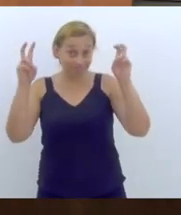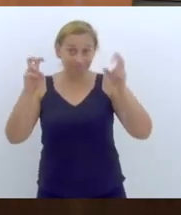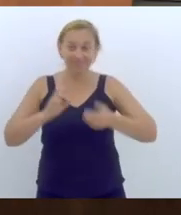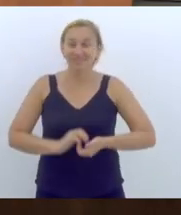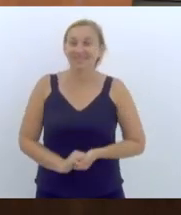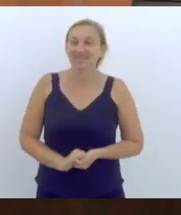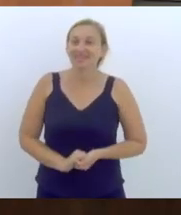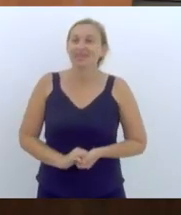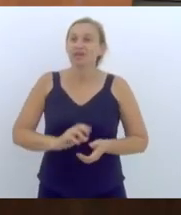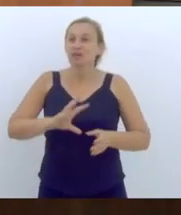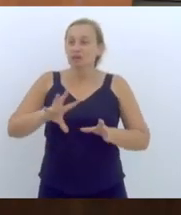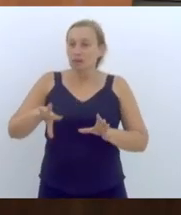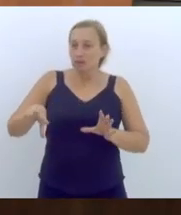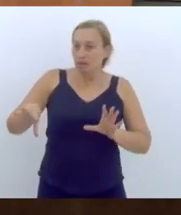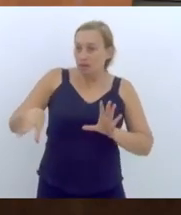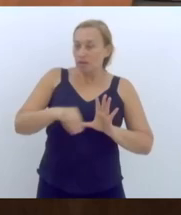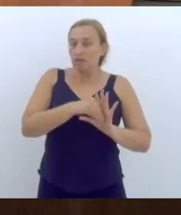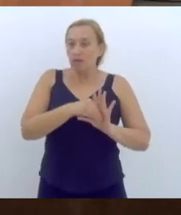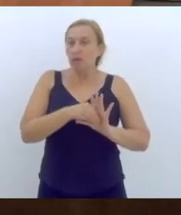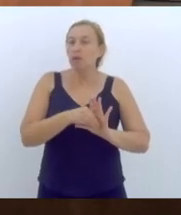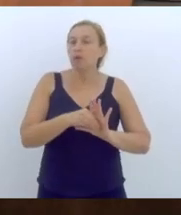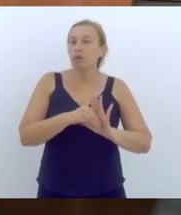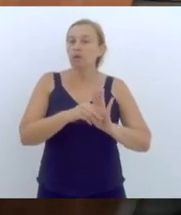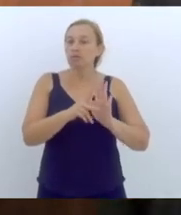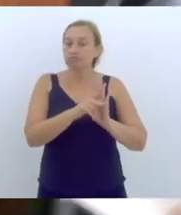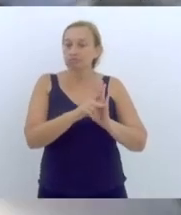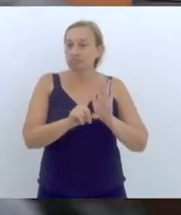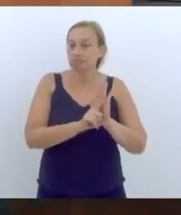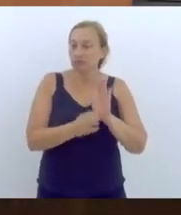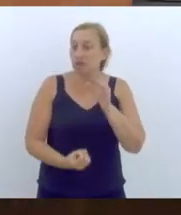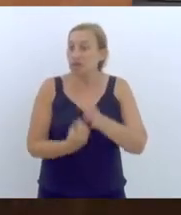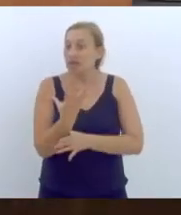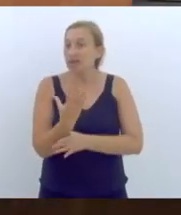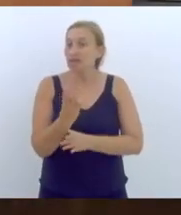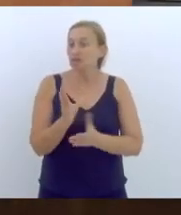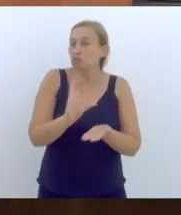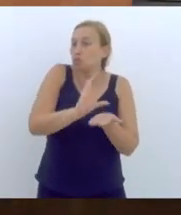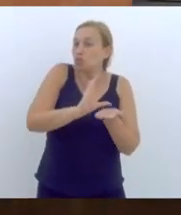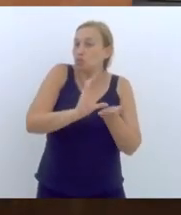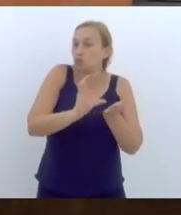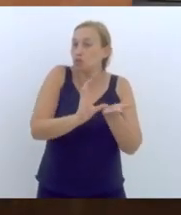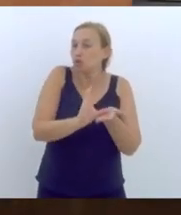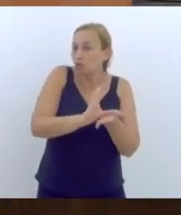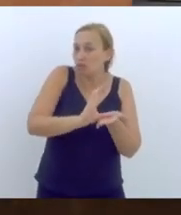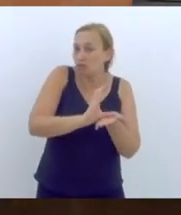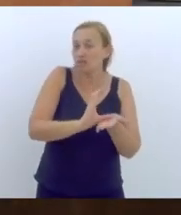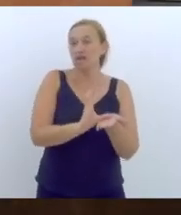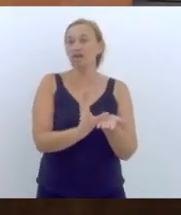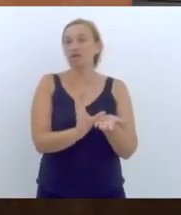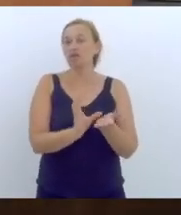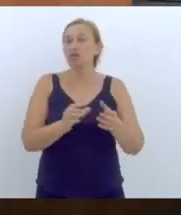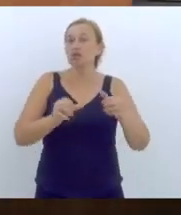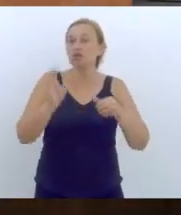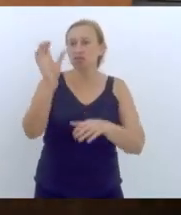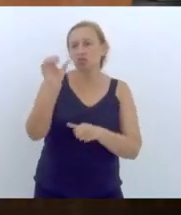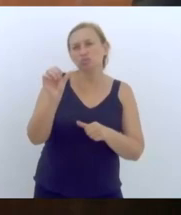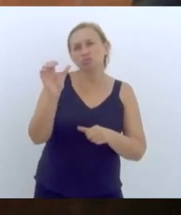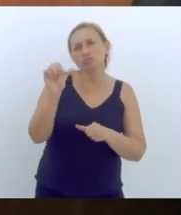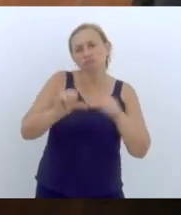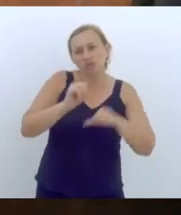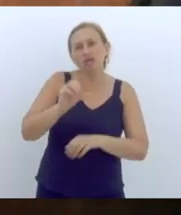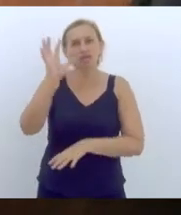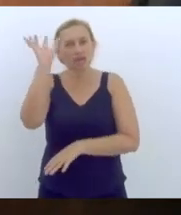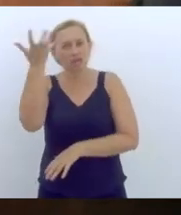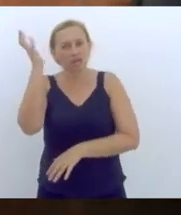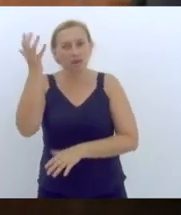eu protocolei um projeto de lei que autoriza a criação de um Conselho Estadual de Mudanças Climáticas no âmbito da